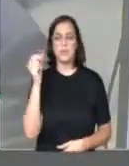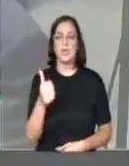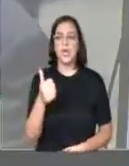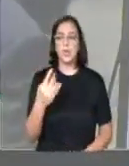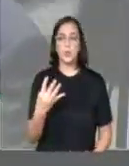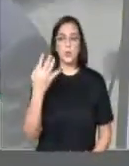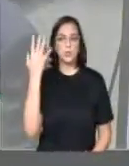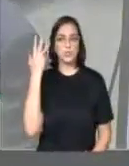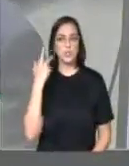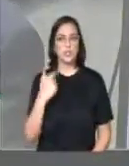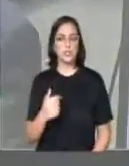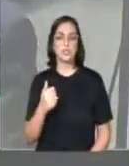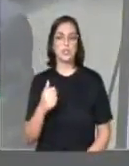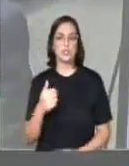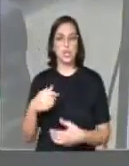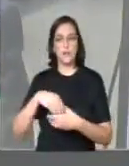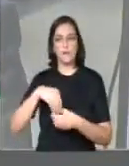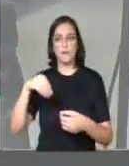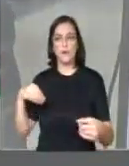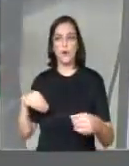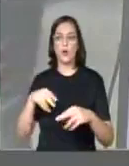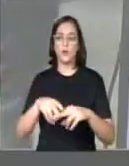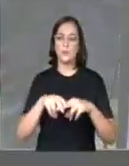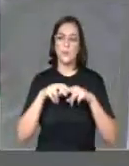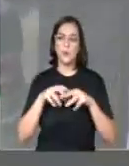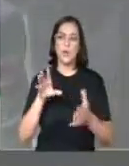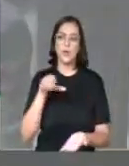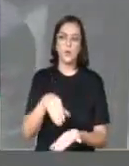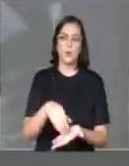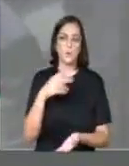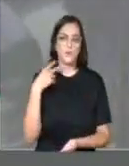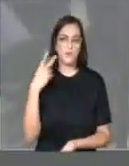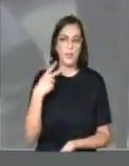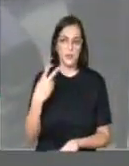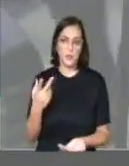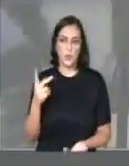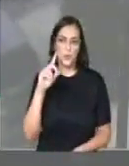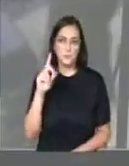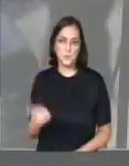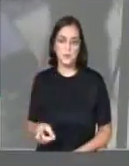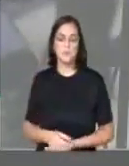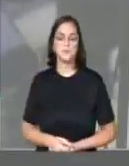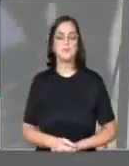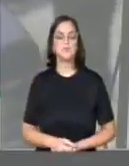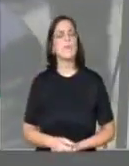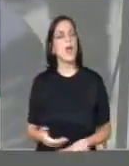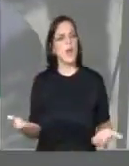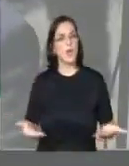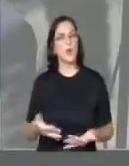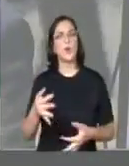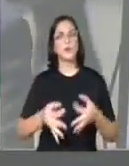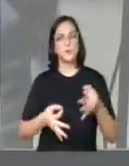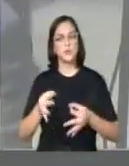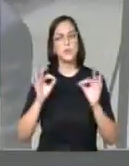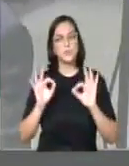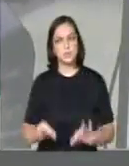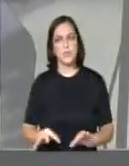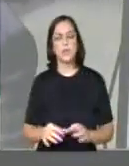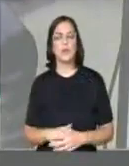14 dias. Uma injustiça foi corrigida e o povo amado deste importante